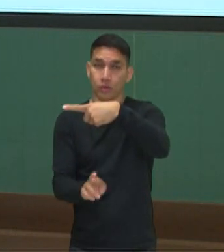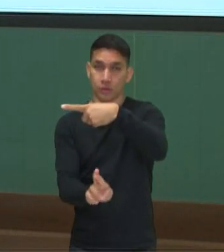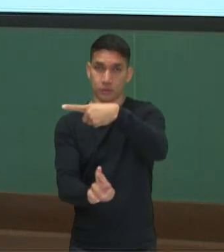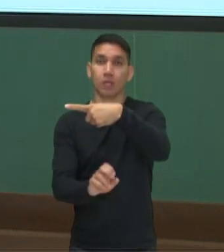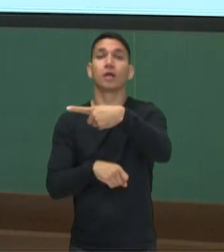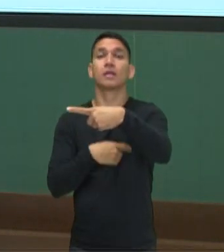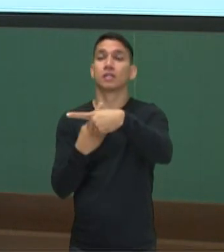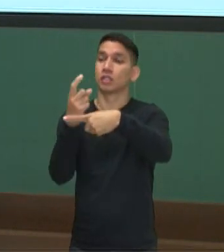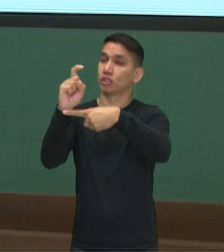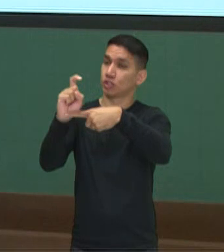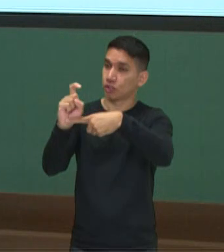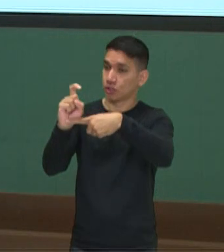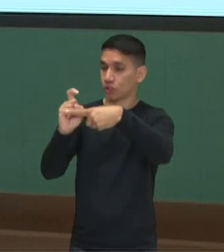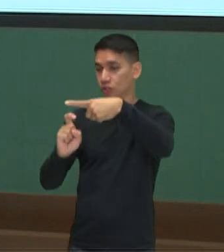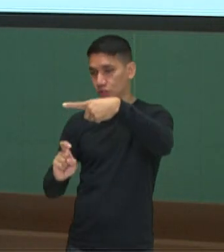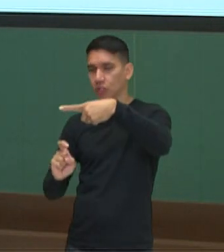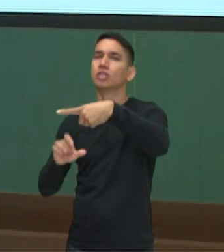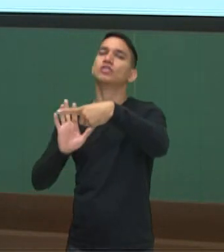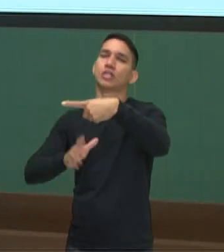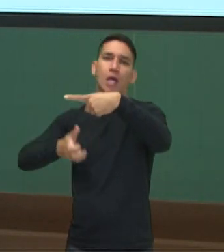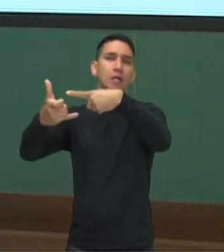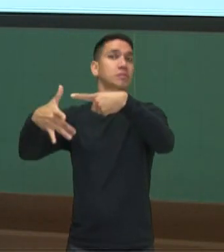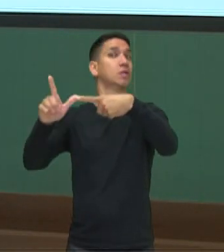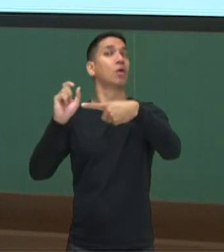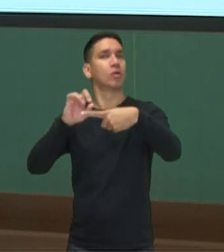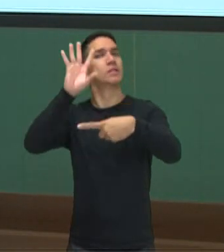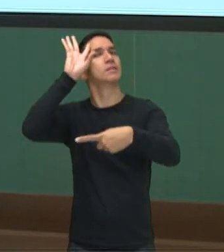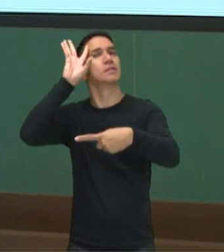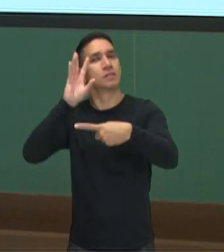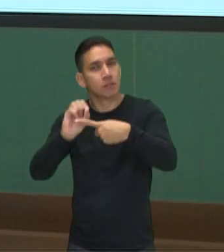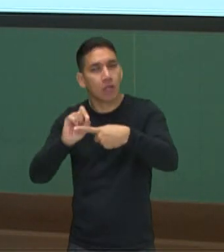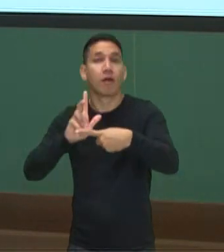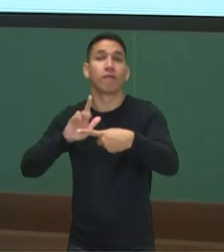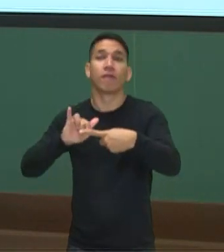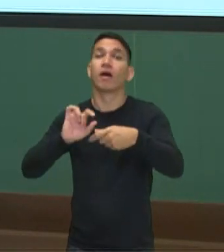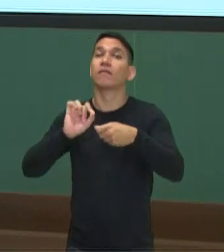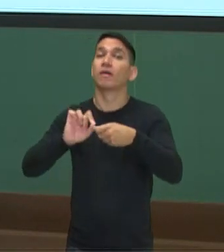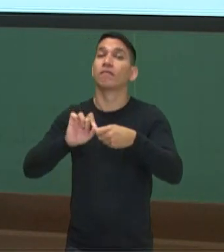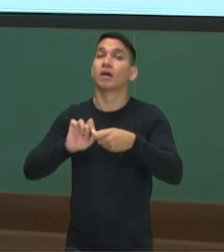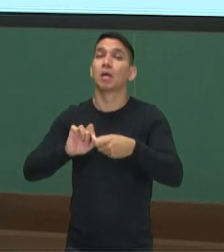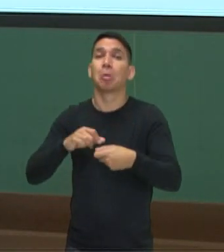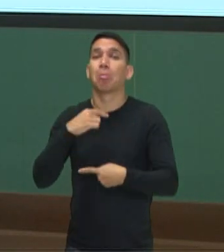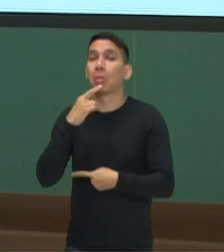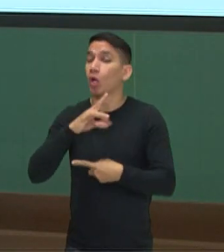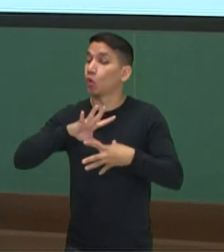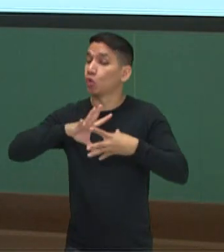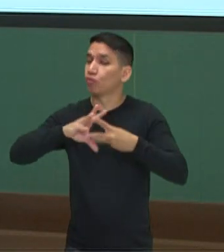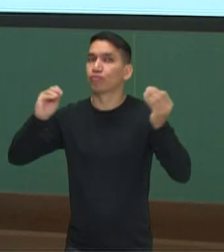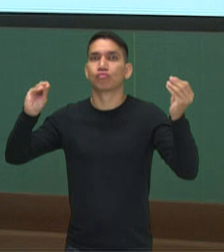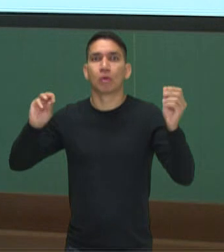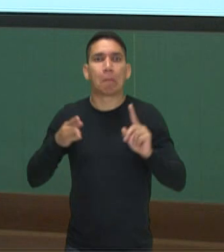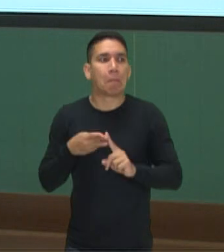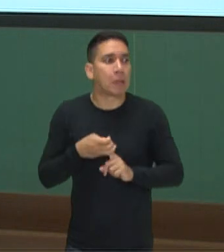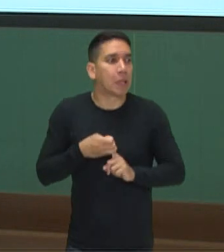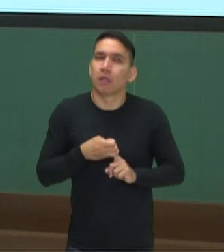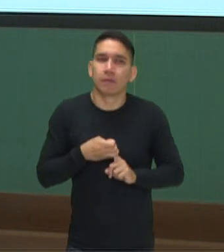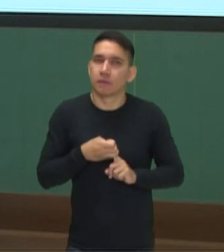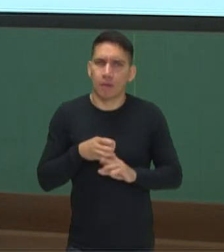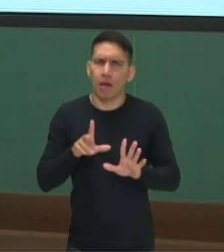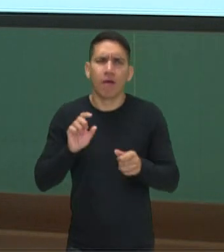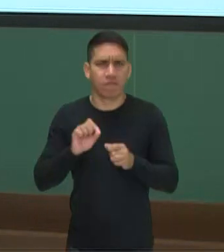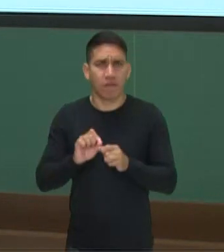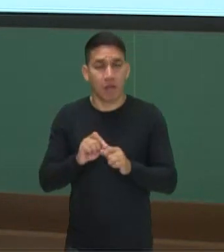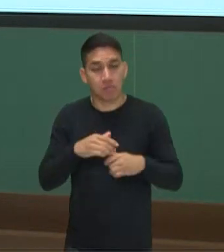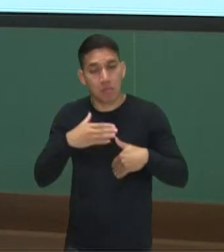X divididos por x, já explicamos, já entendemos que vai funcionar, não some misteriosamente, mas sim se